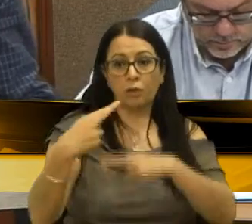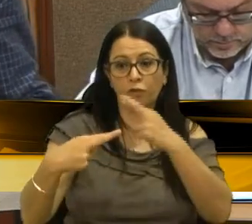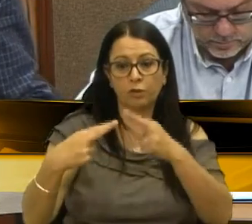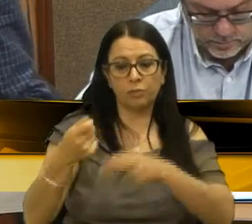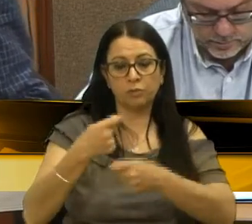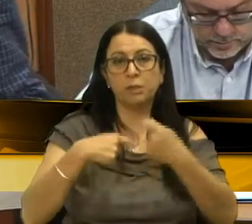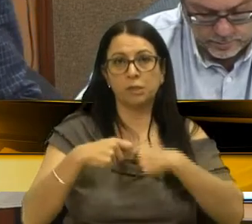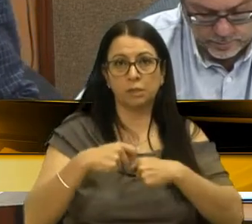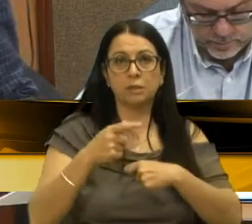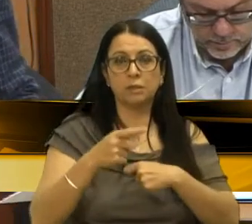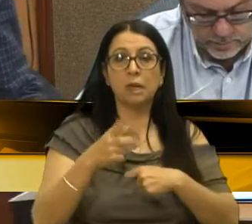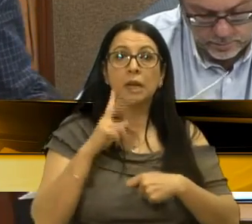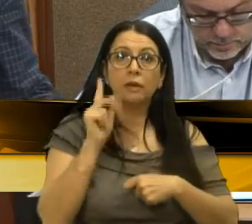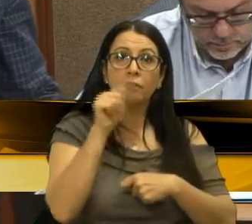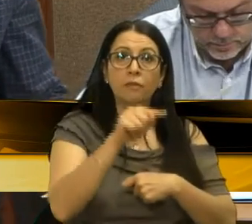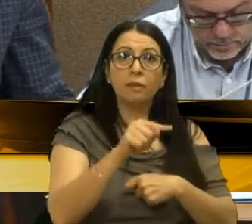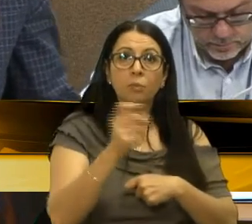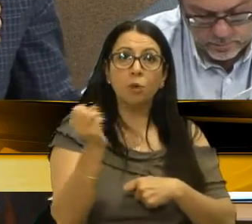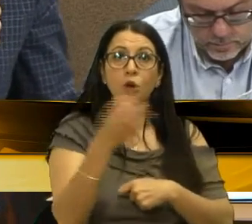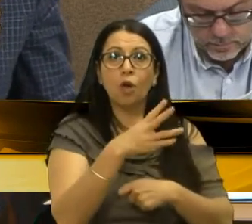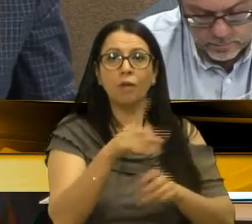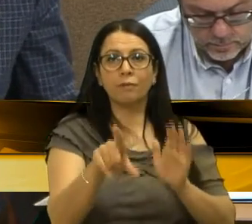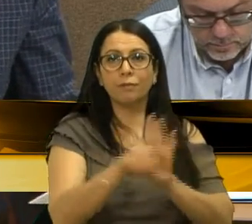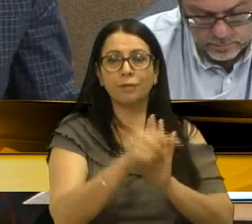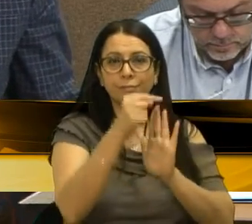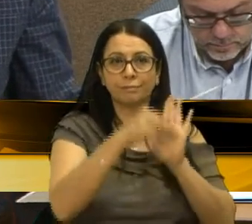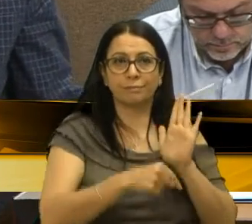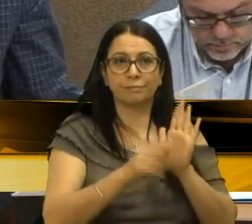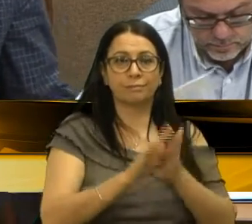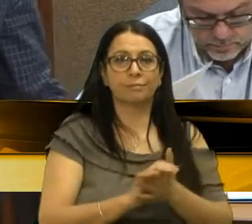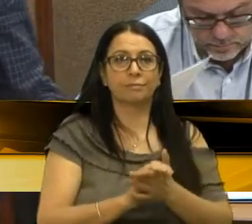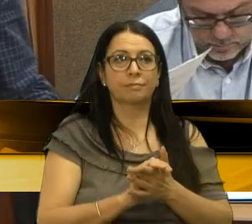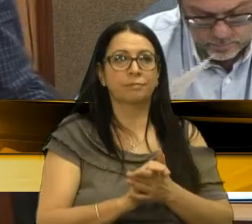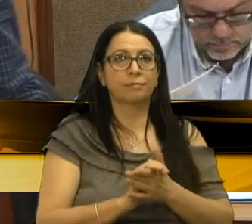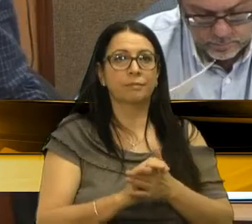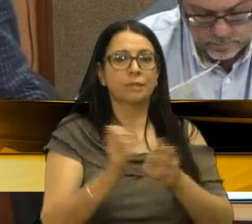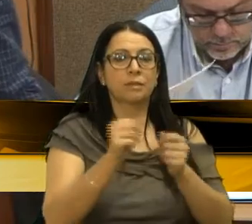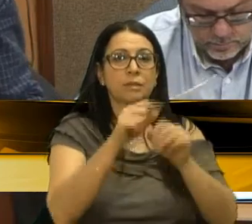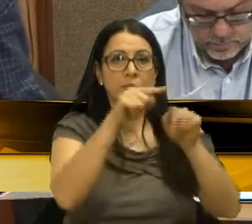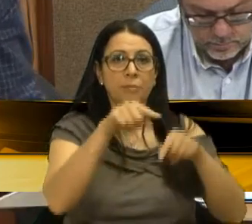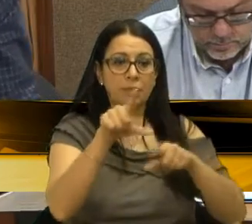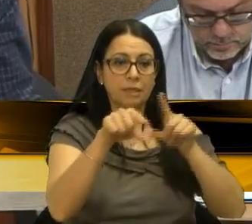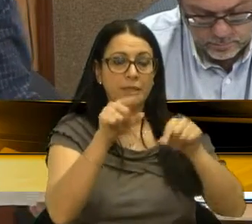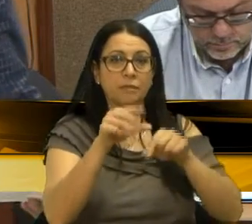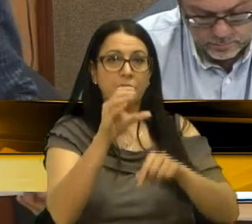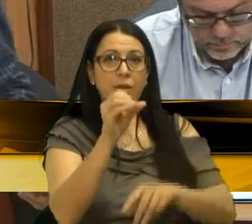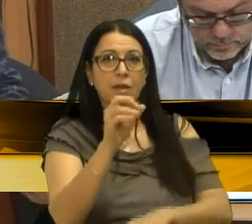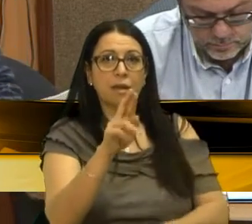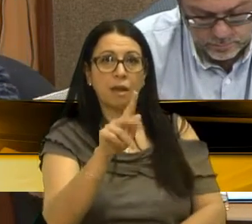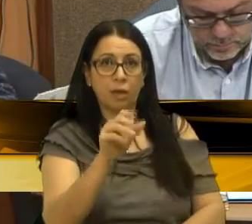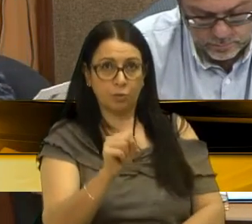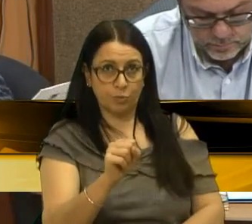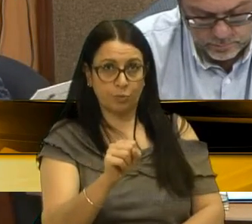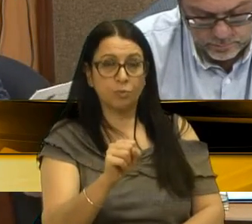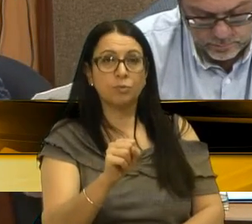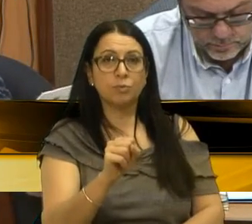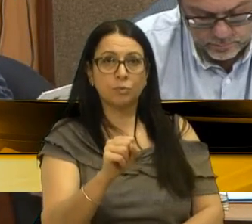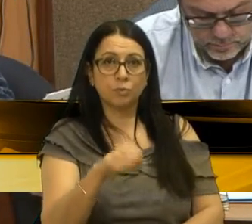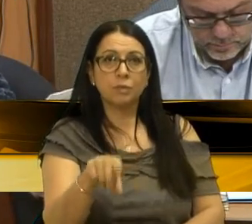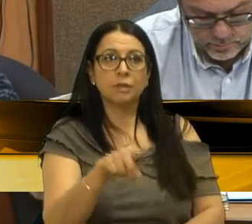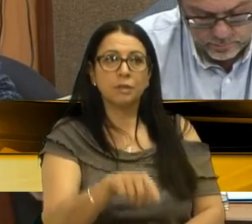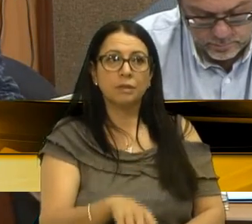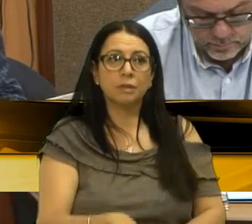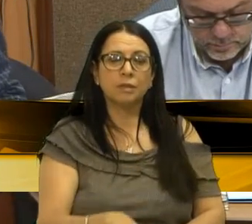Administrativa, ela veio como uma nova legislação de sistema de classificação de cargos de provimento efetivo